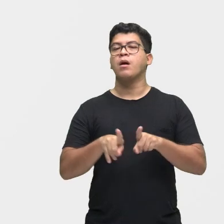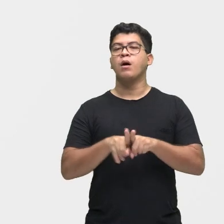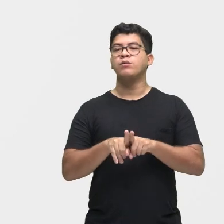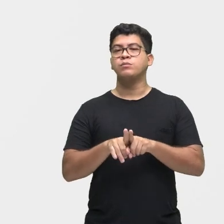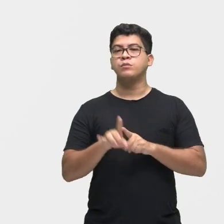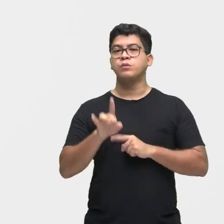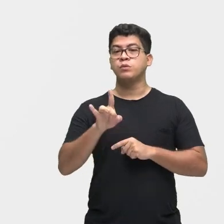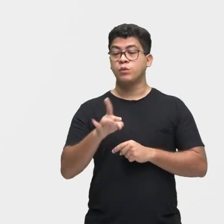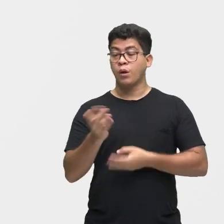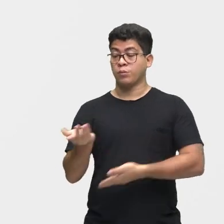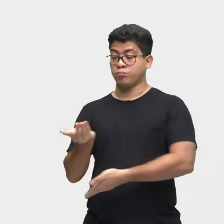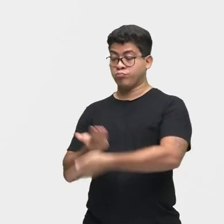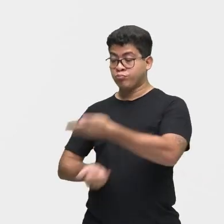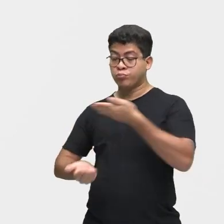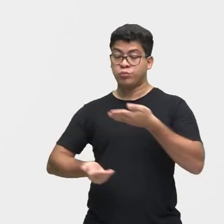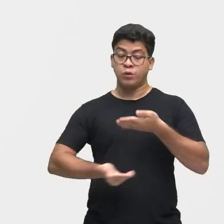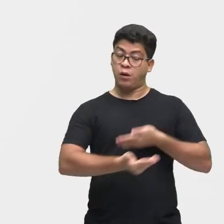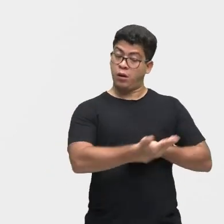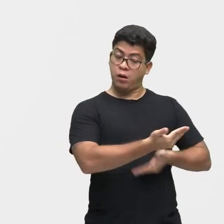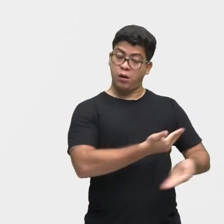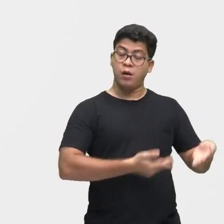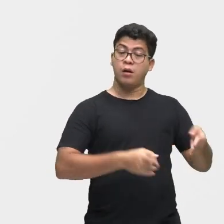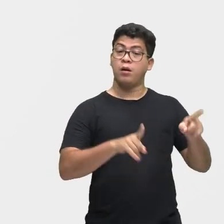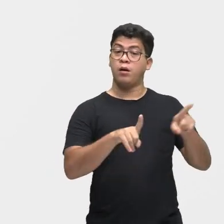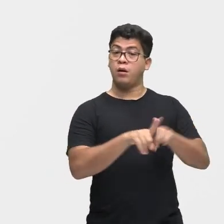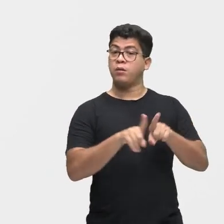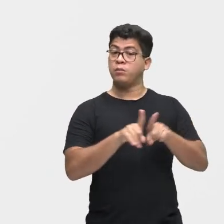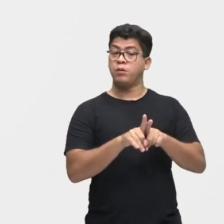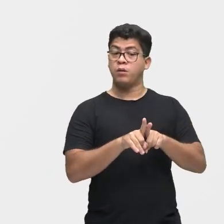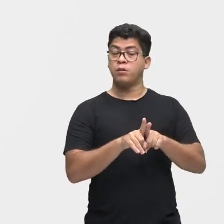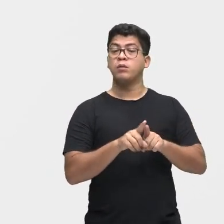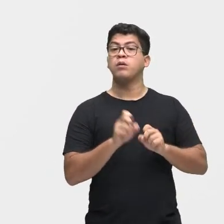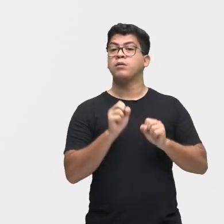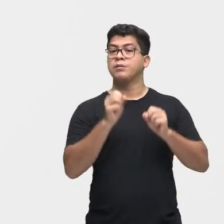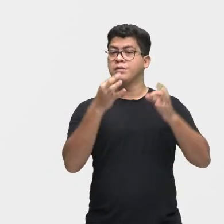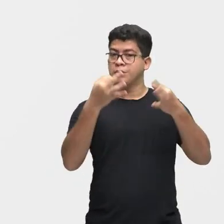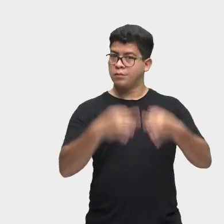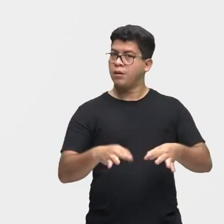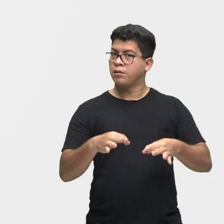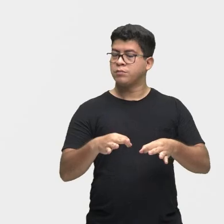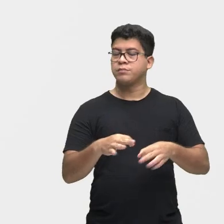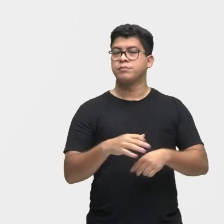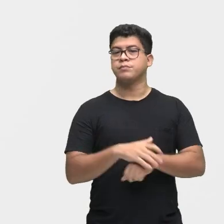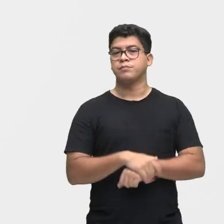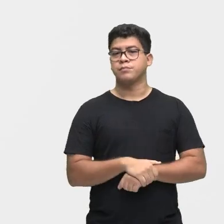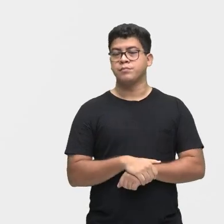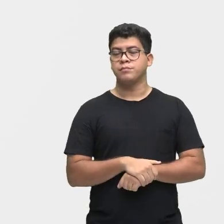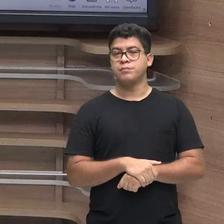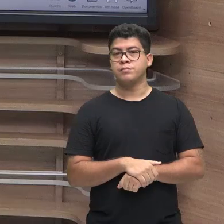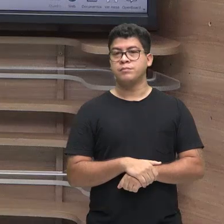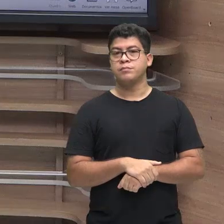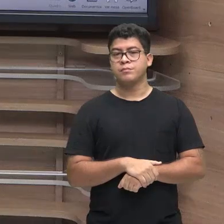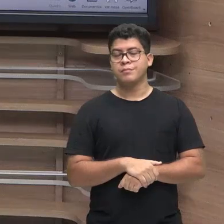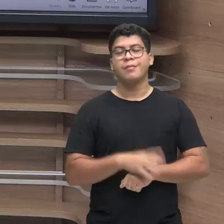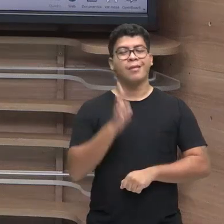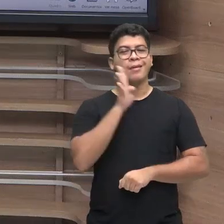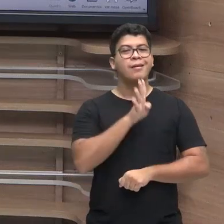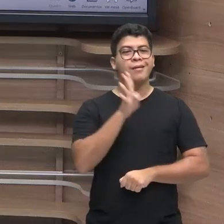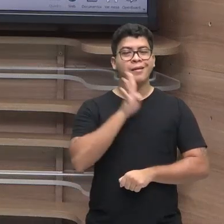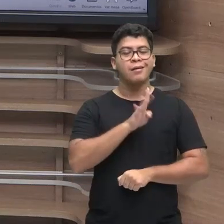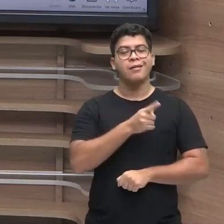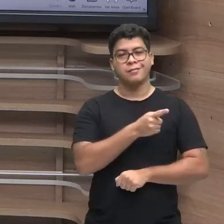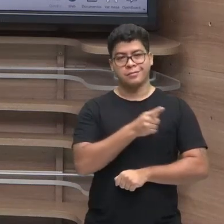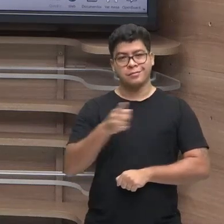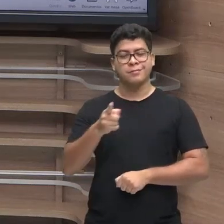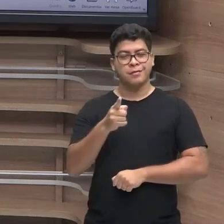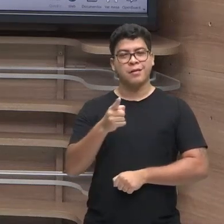realizar o comércio com as suas metrópoles, tá certo? E não com as demais. Bacana? Vimos aí,